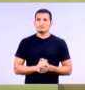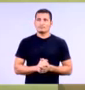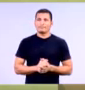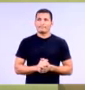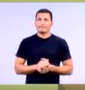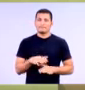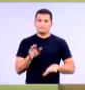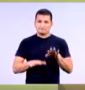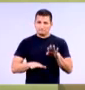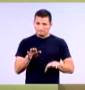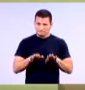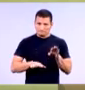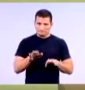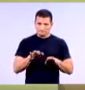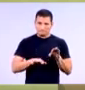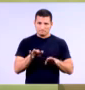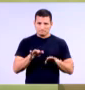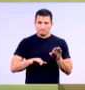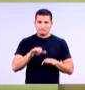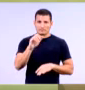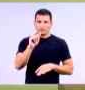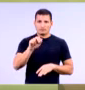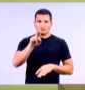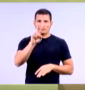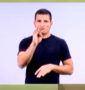dependendo do autor, professor, gostaria